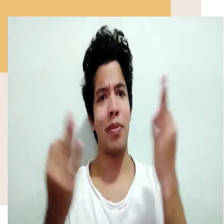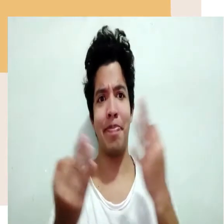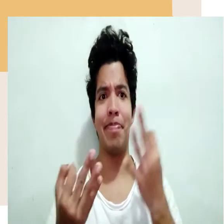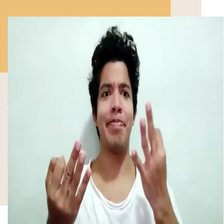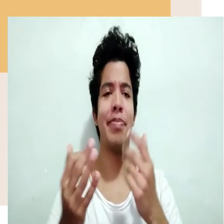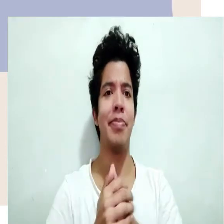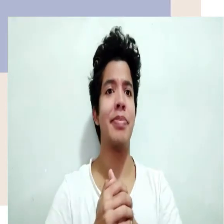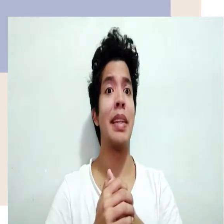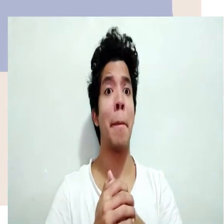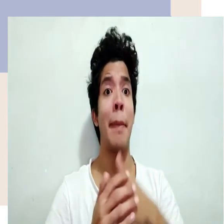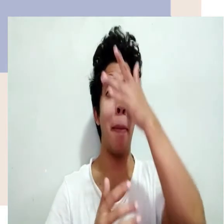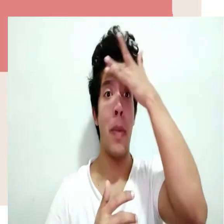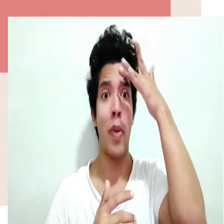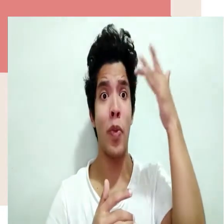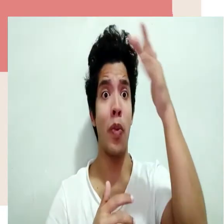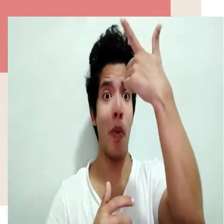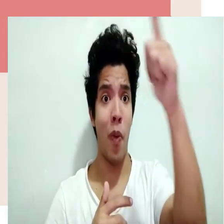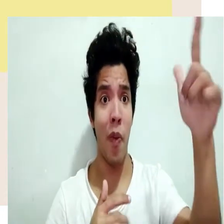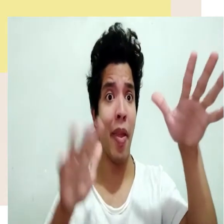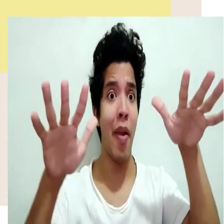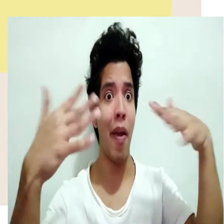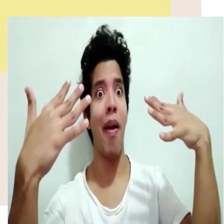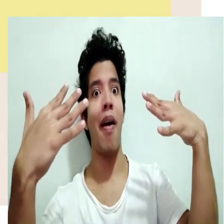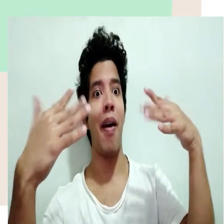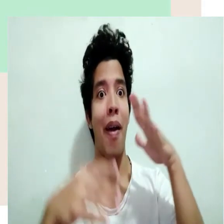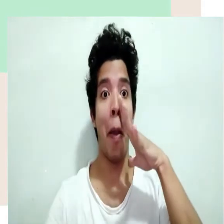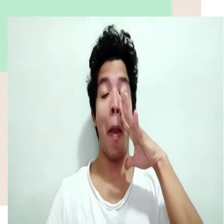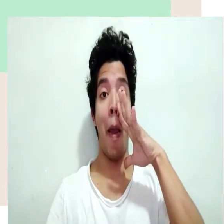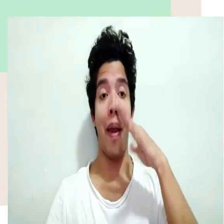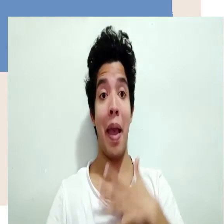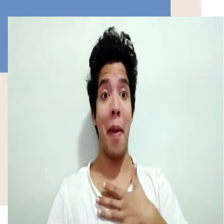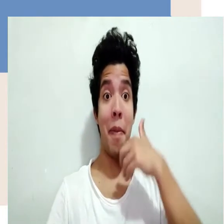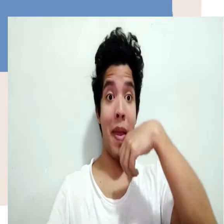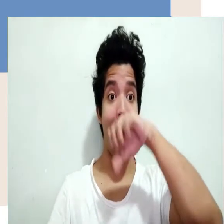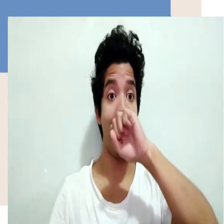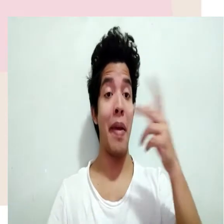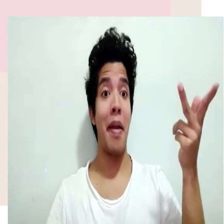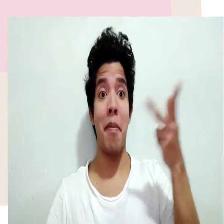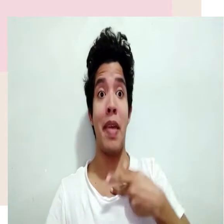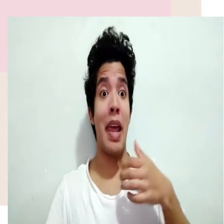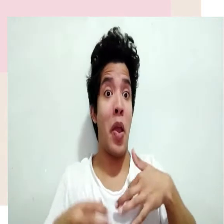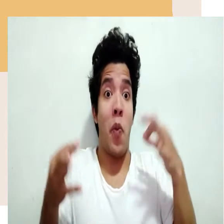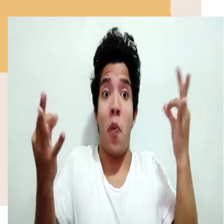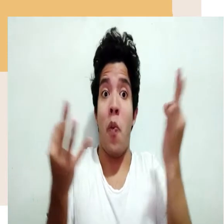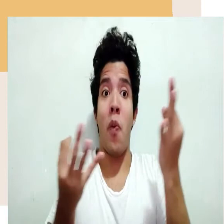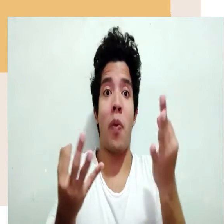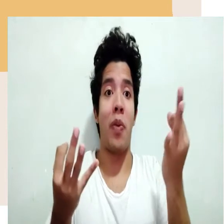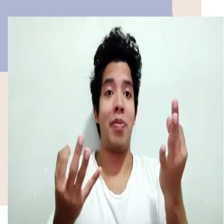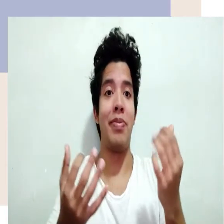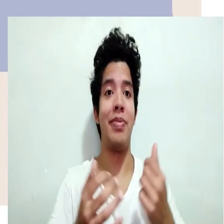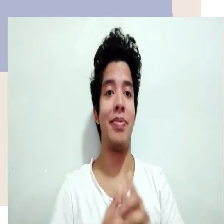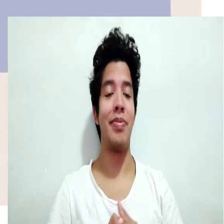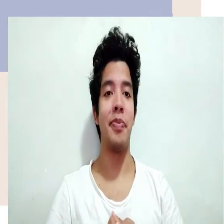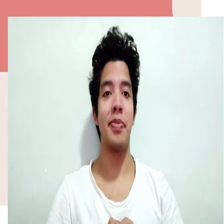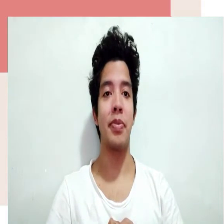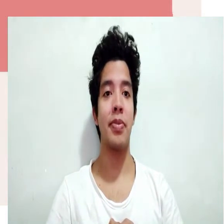Quer dizer, eu acho que como mãe, pelo menos eu acho que como mãe, eu sei ser mãe. Dizem que eu surpreendi.